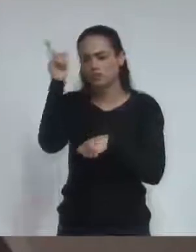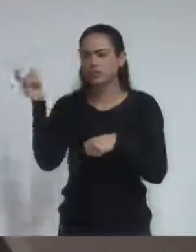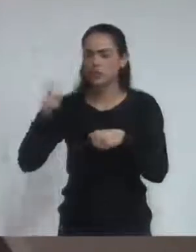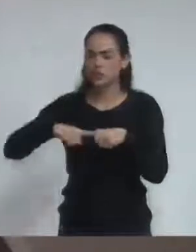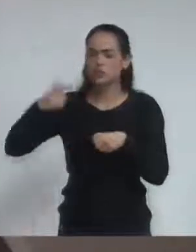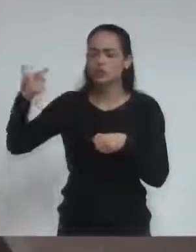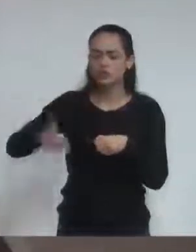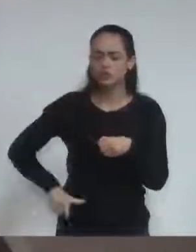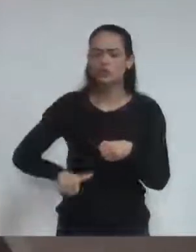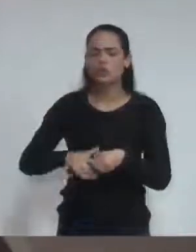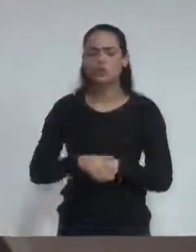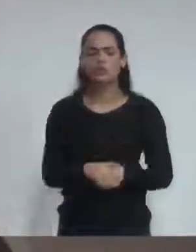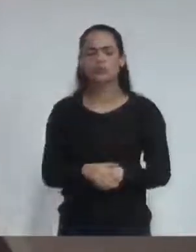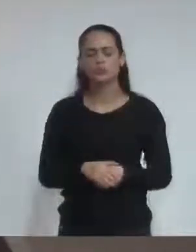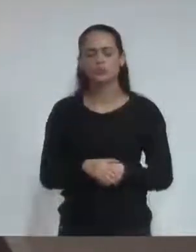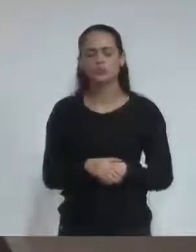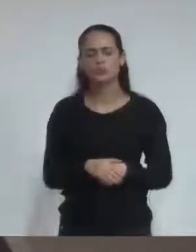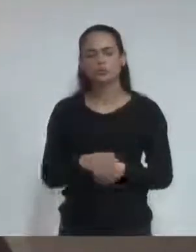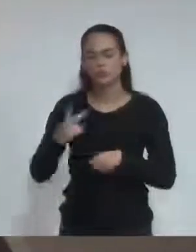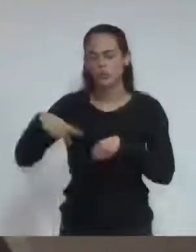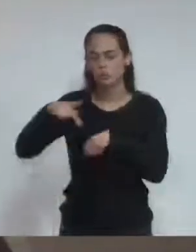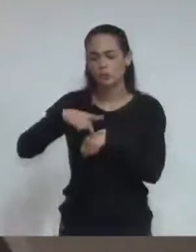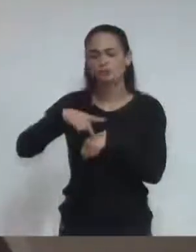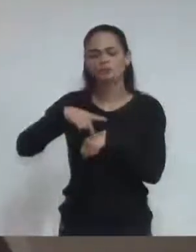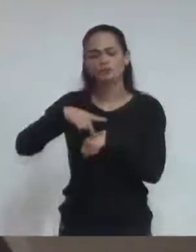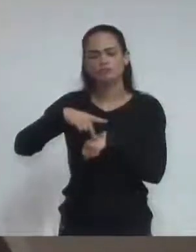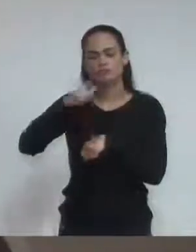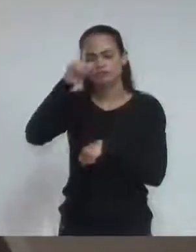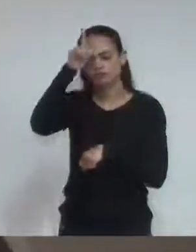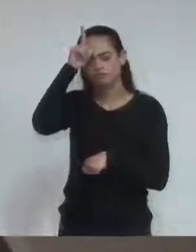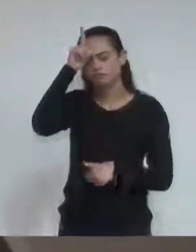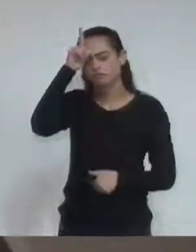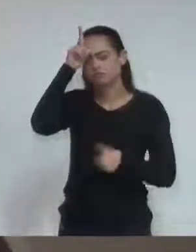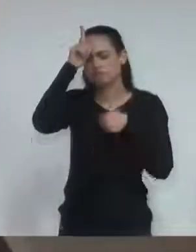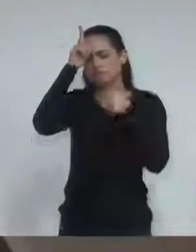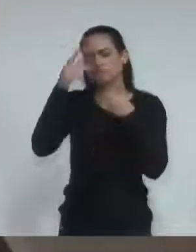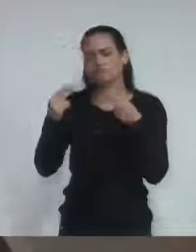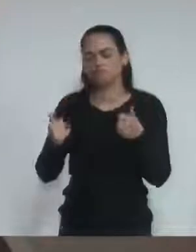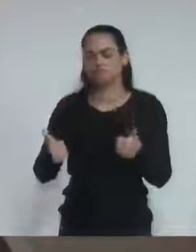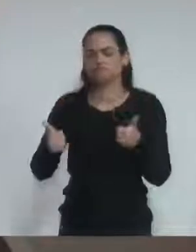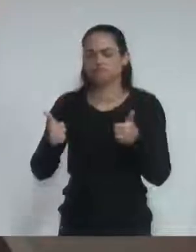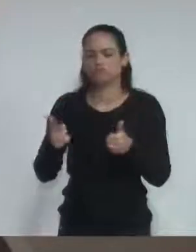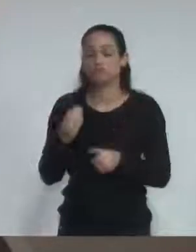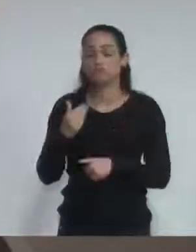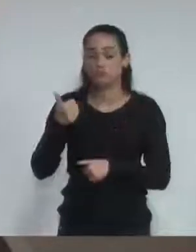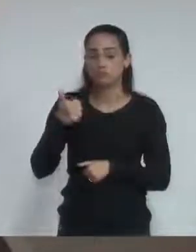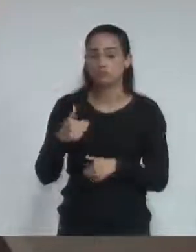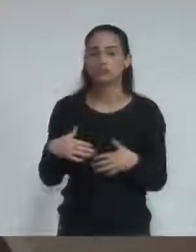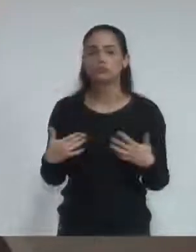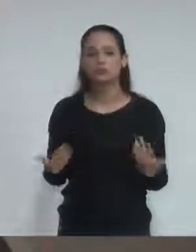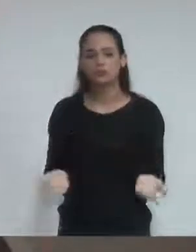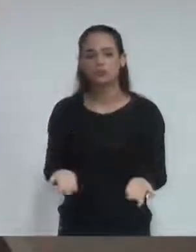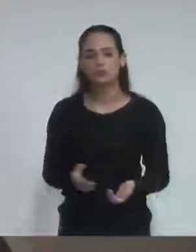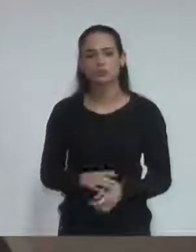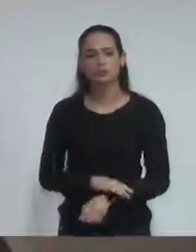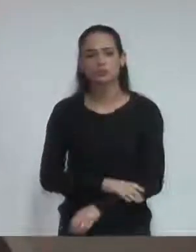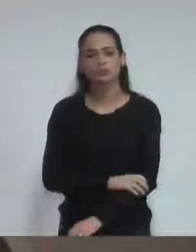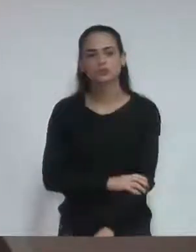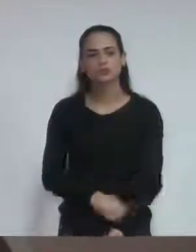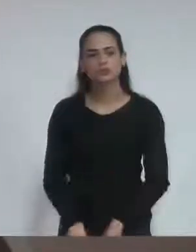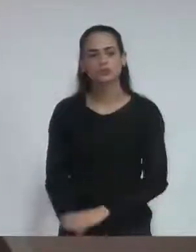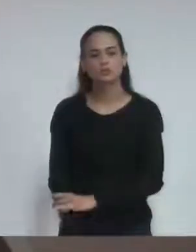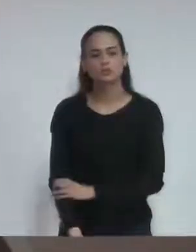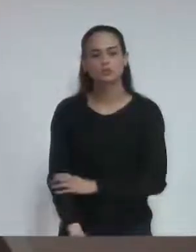grande potência econômica e bélica, né? Mas qual o perigo disso tudo? Né, aos